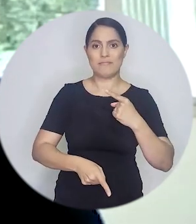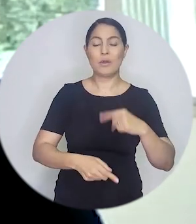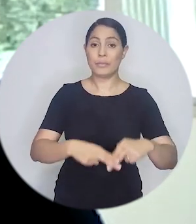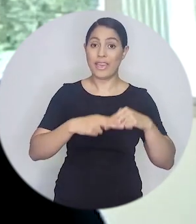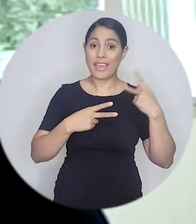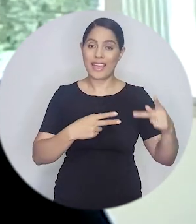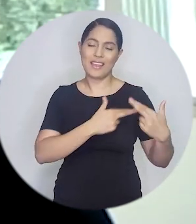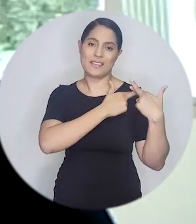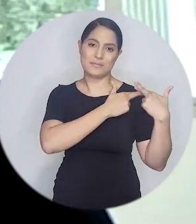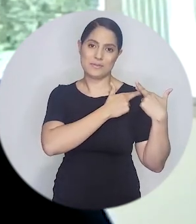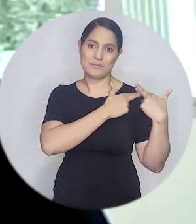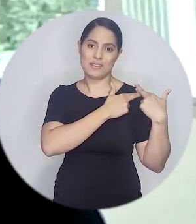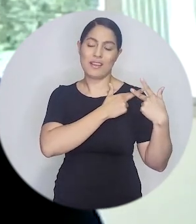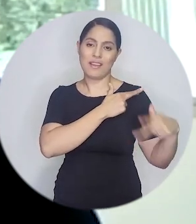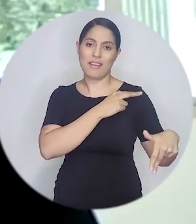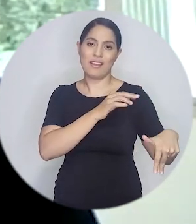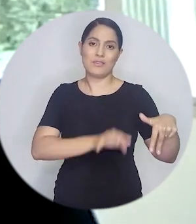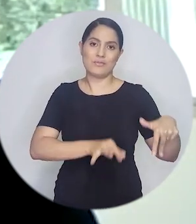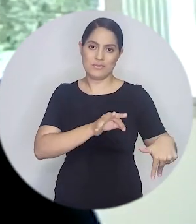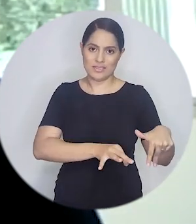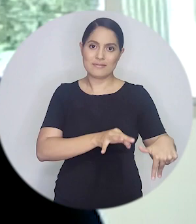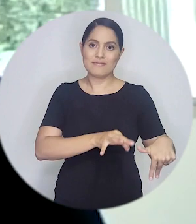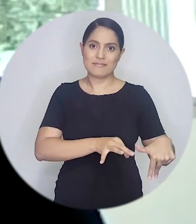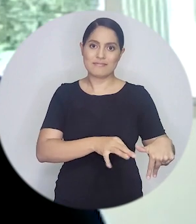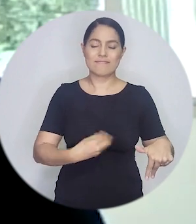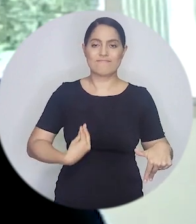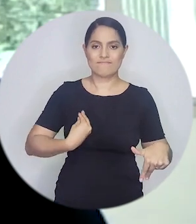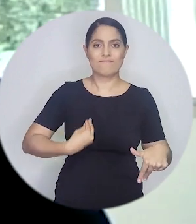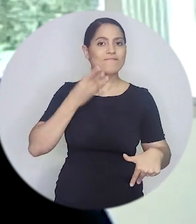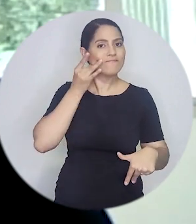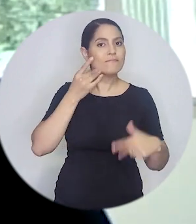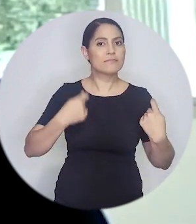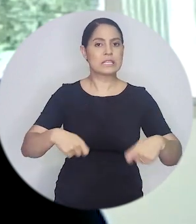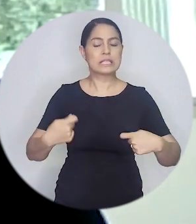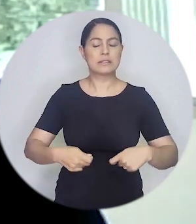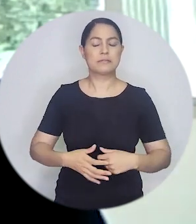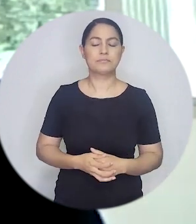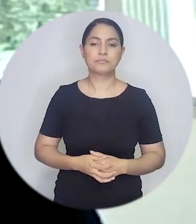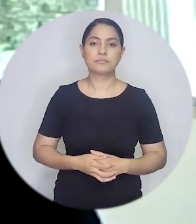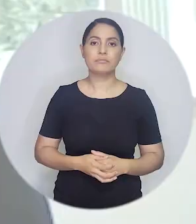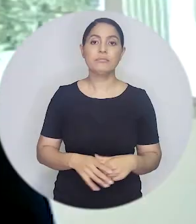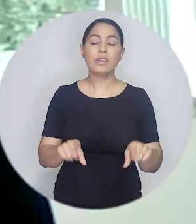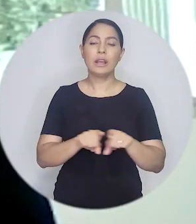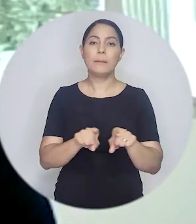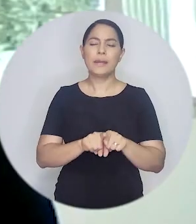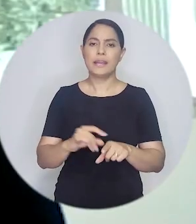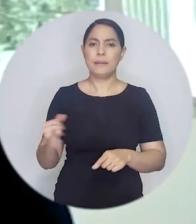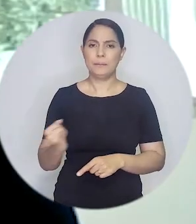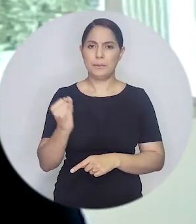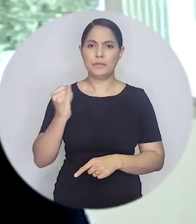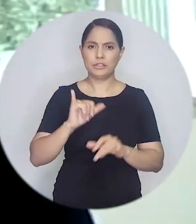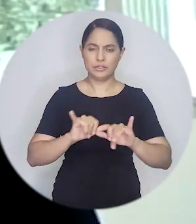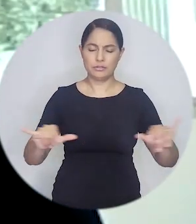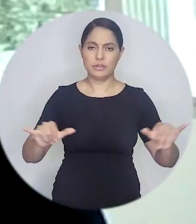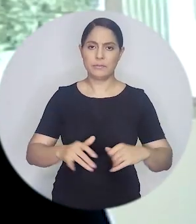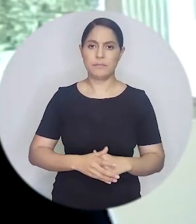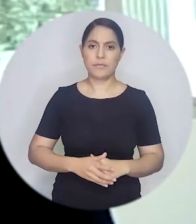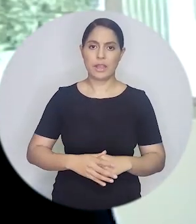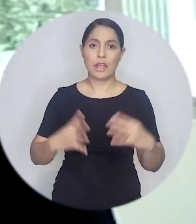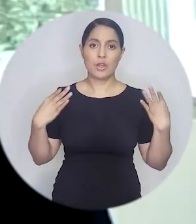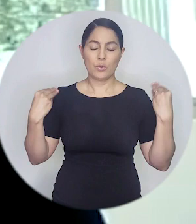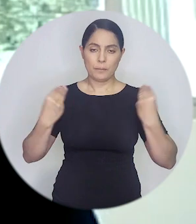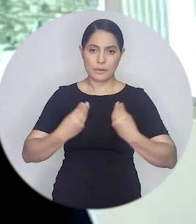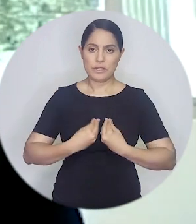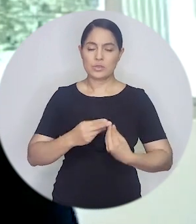servidores. A magistrada deveria comparecer e estar presidindo esses atos. É interessante também